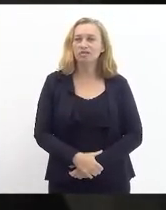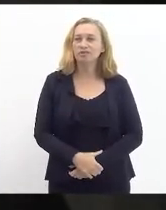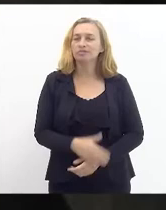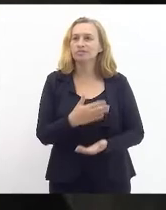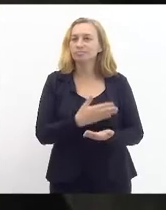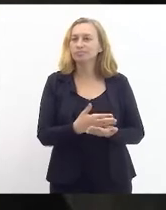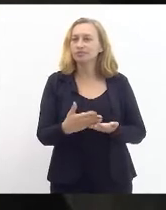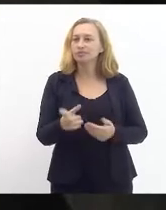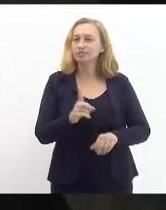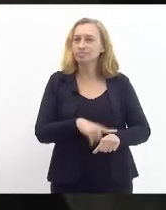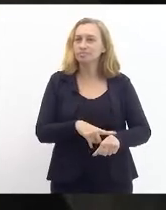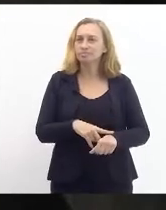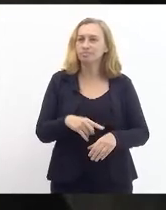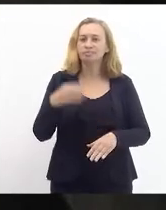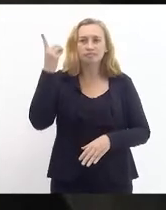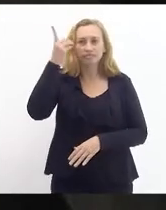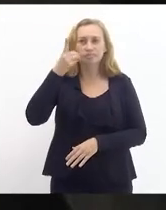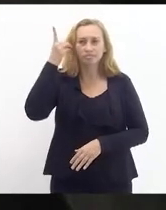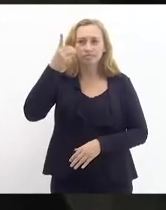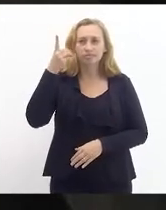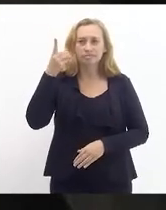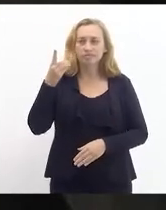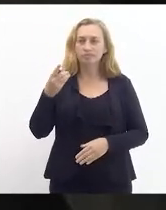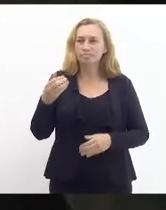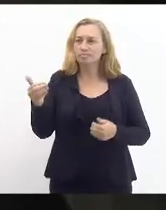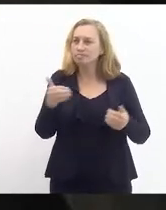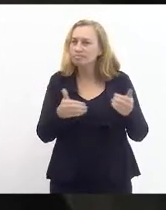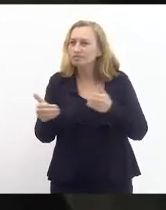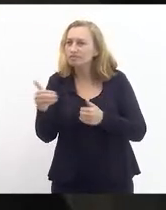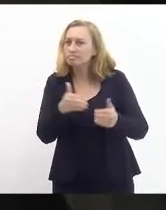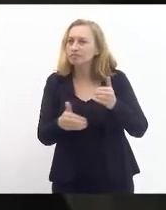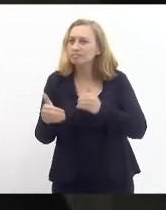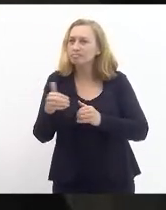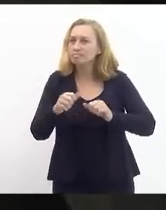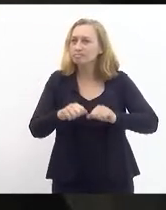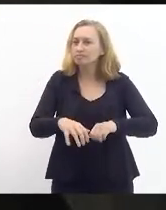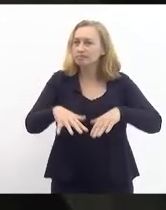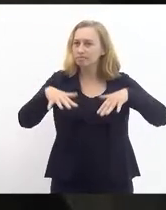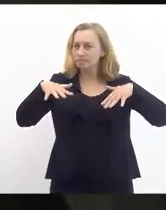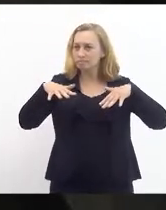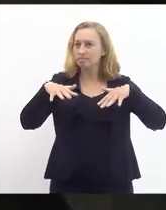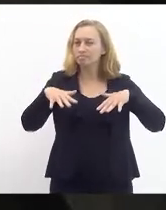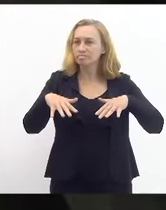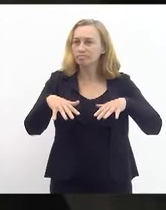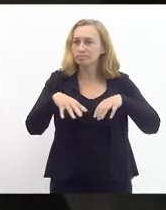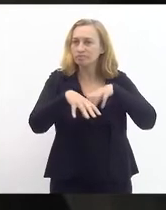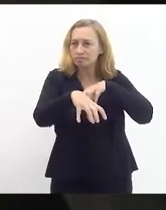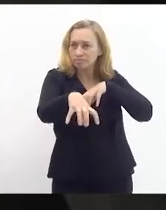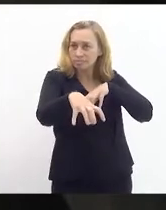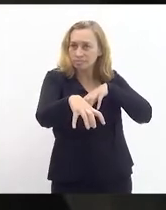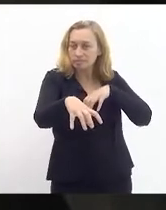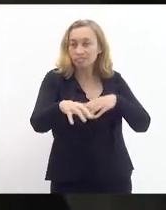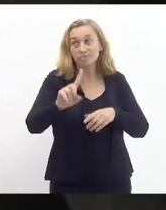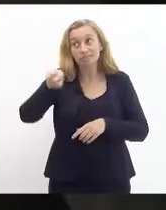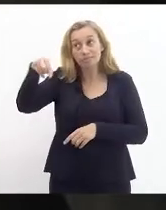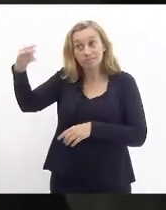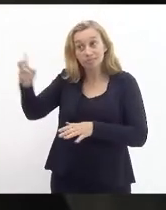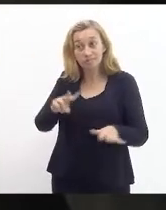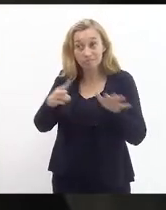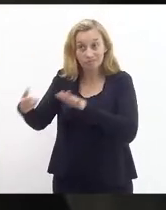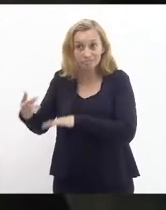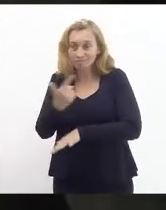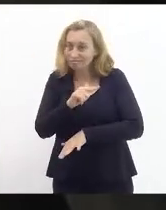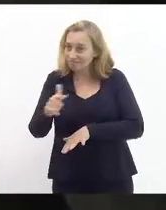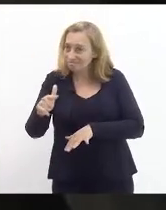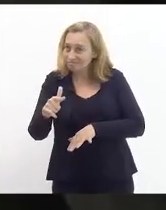deputados deputados começam um a entrar no plenário virtual agora partir da semana que vem não